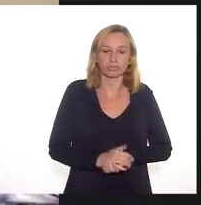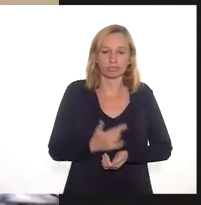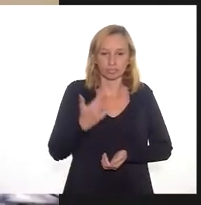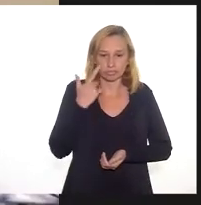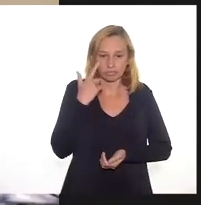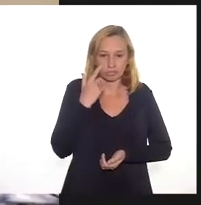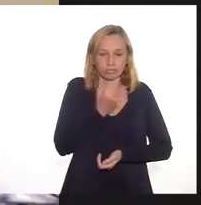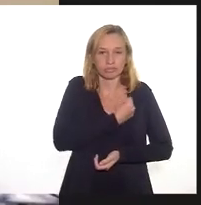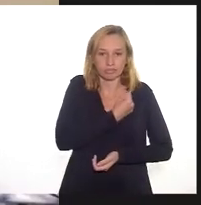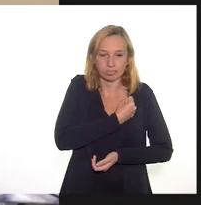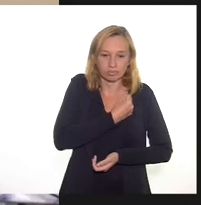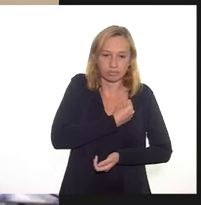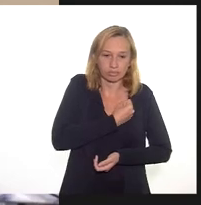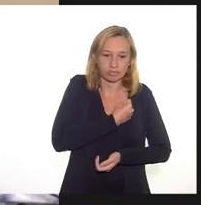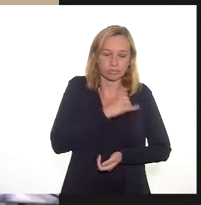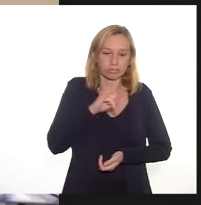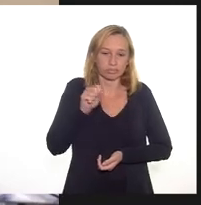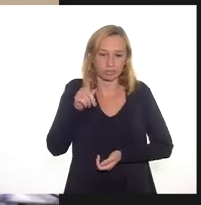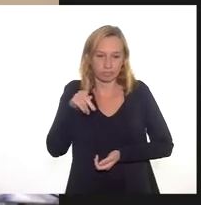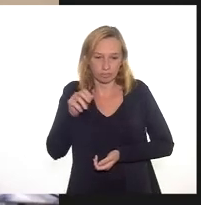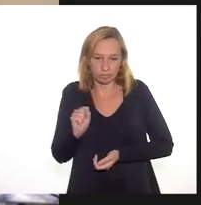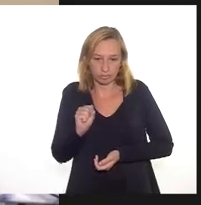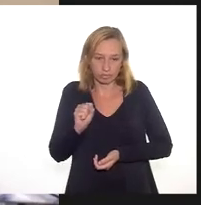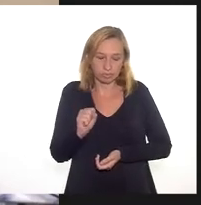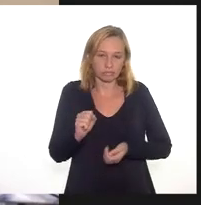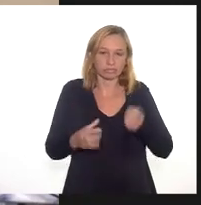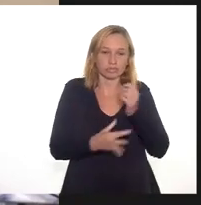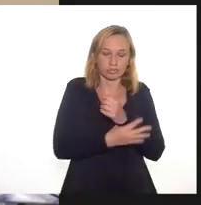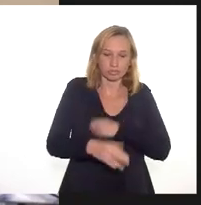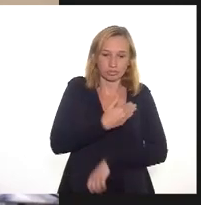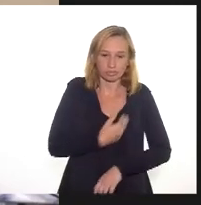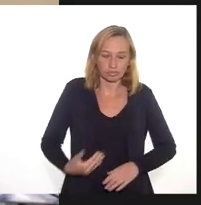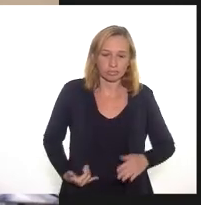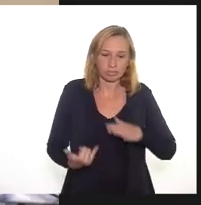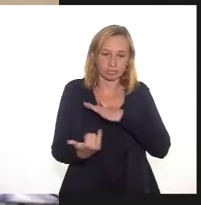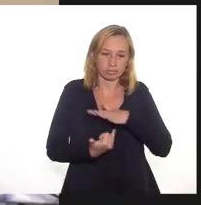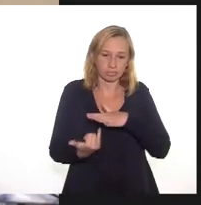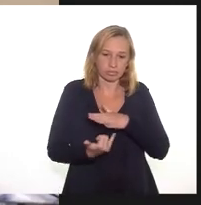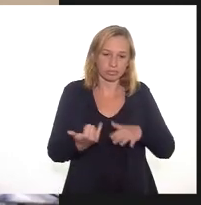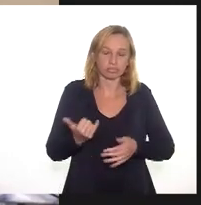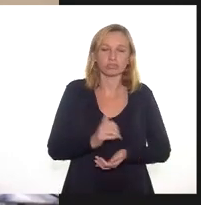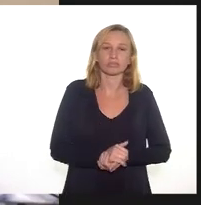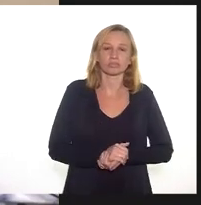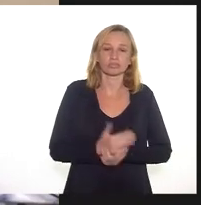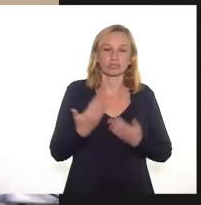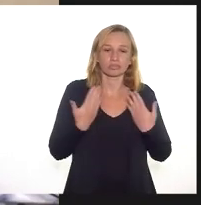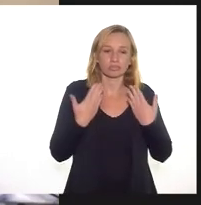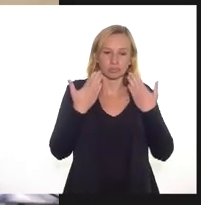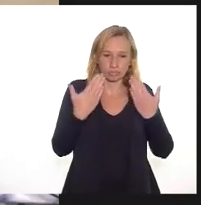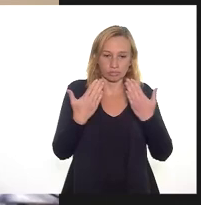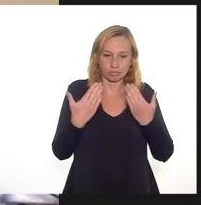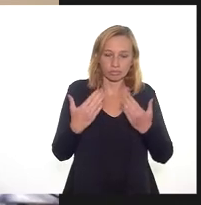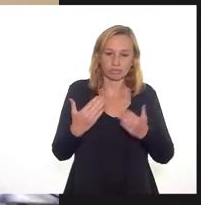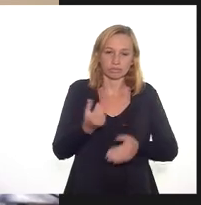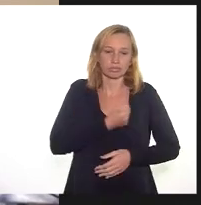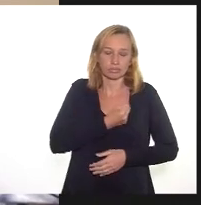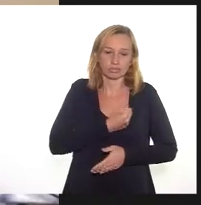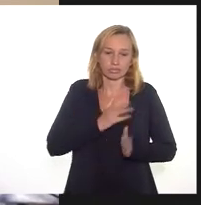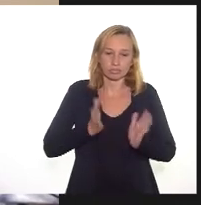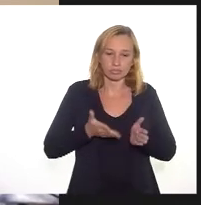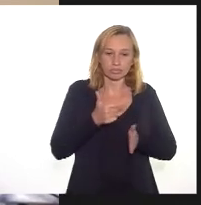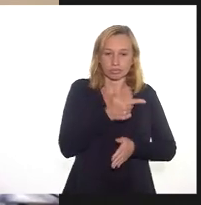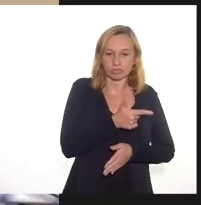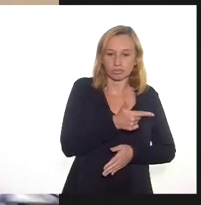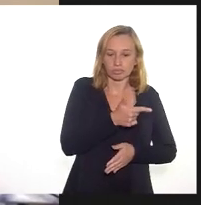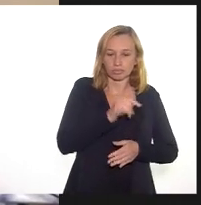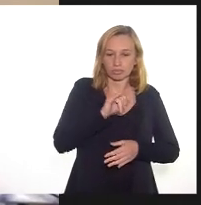dados levantados pelo ISPE, Instituto de Segurança Pública do estado do Rio de Janeiro, que apresentou esses dados agora em janeiro de